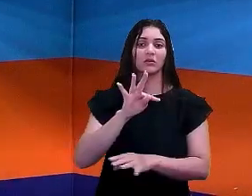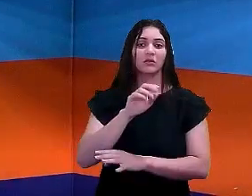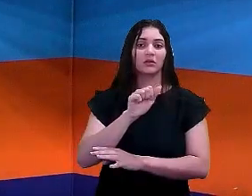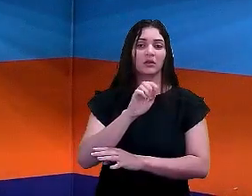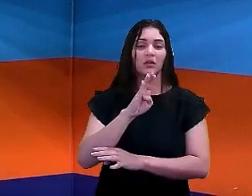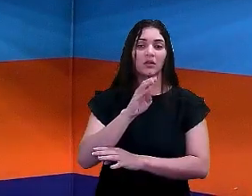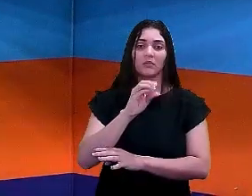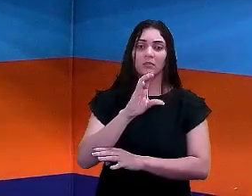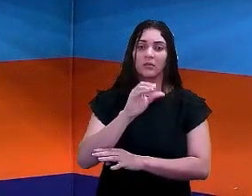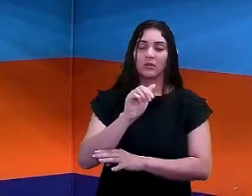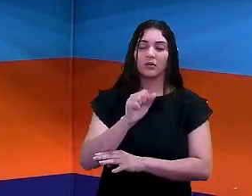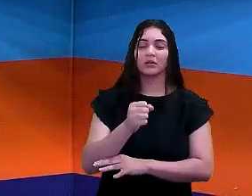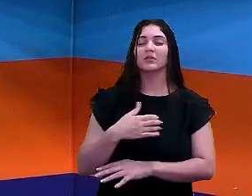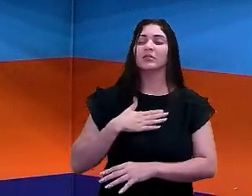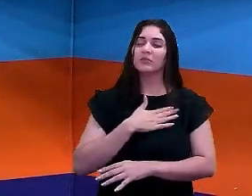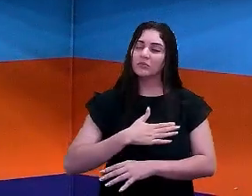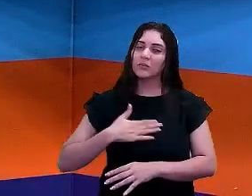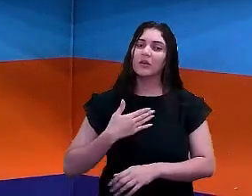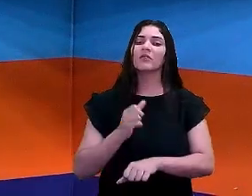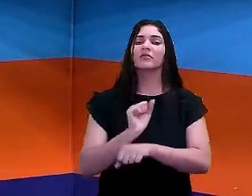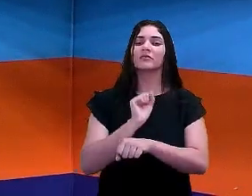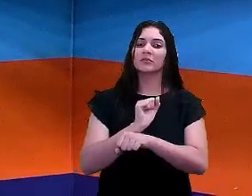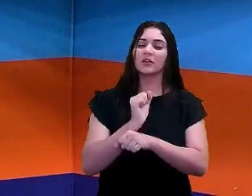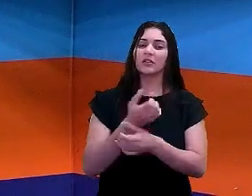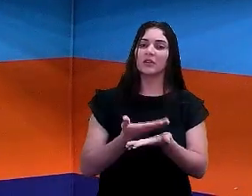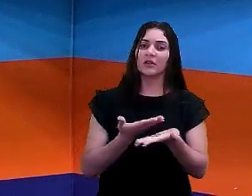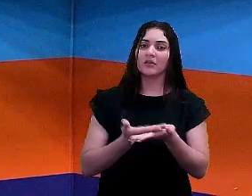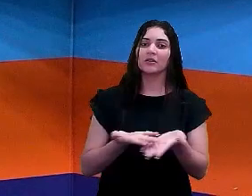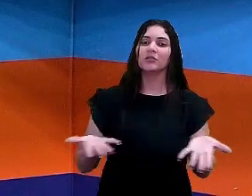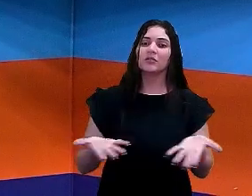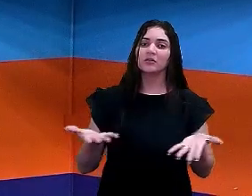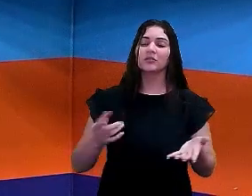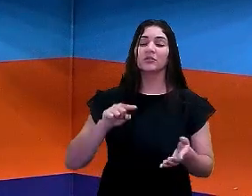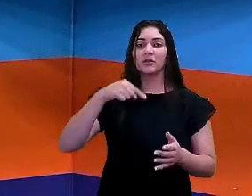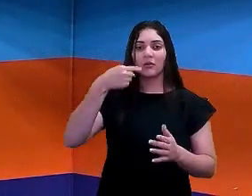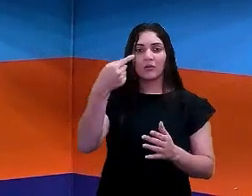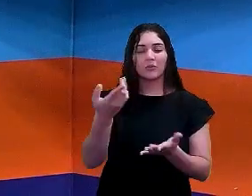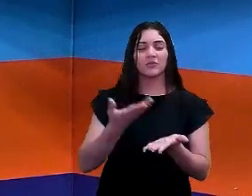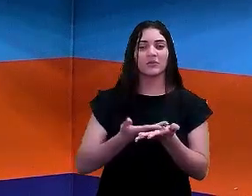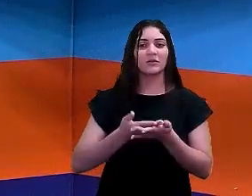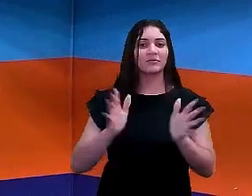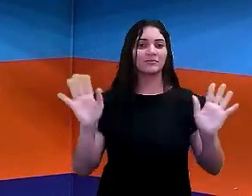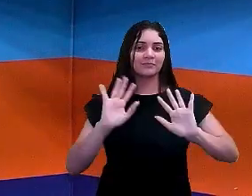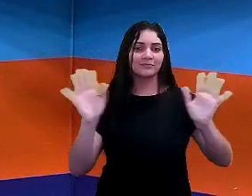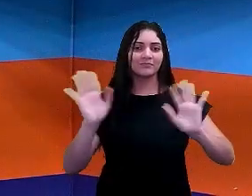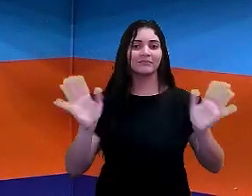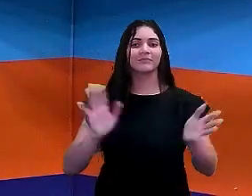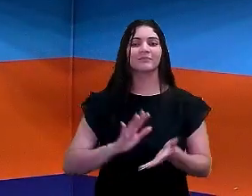tenham gostado da nossa aula de hoje e a gente se encontra na próxima aula. Tchau, tchau!